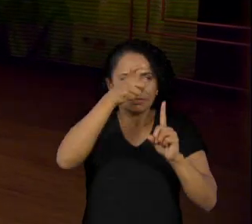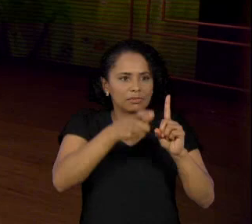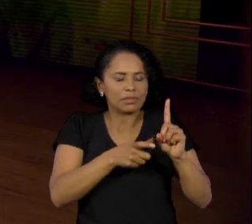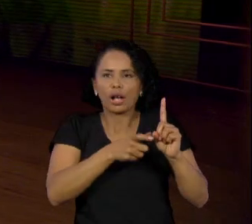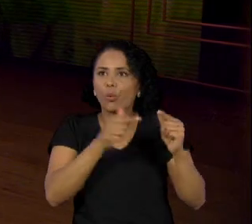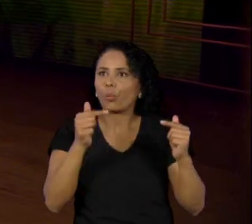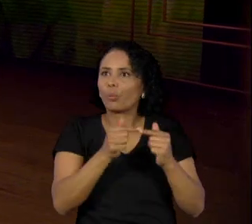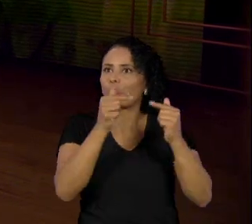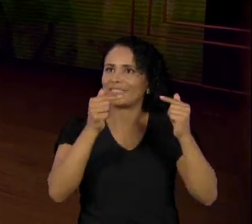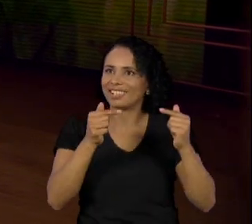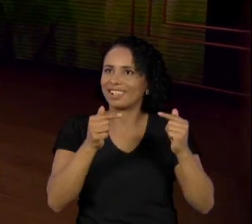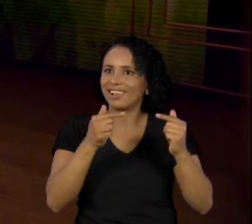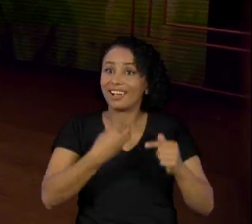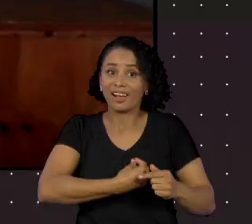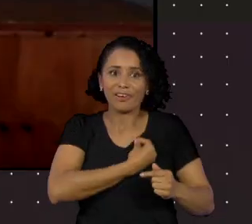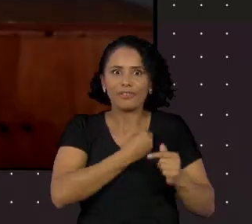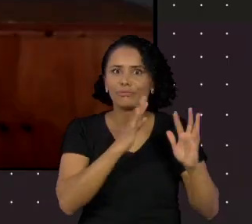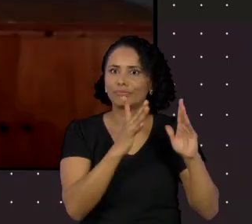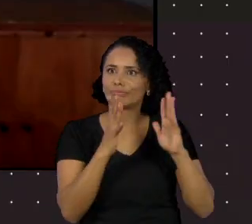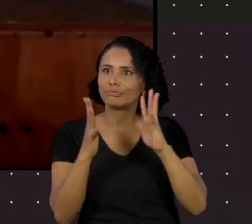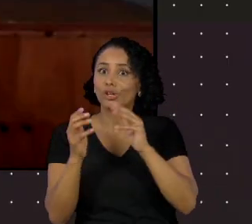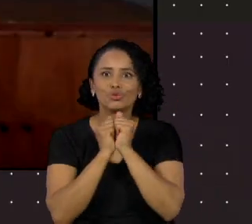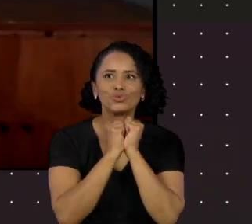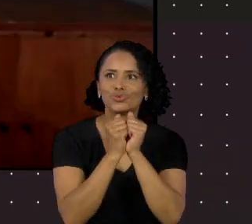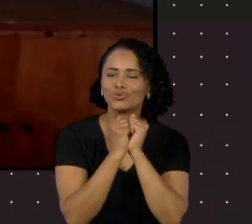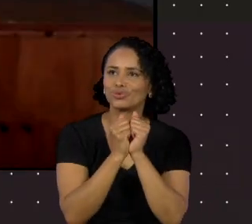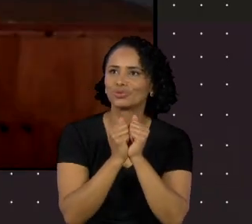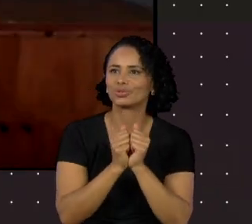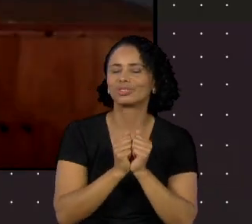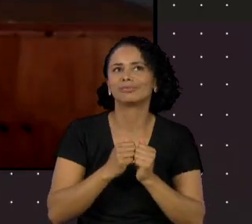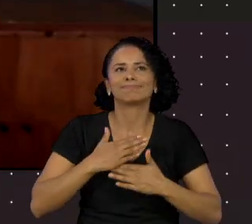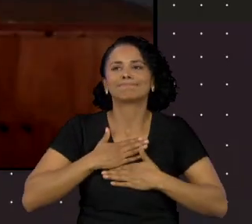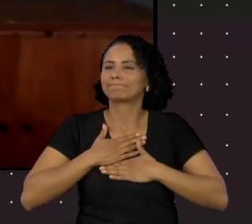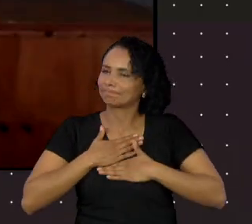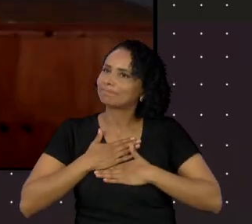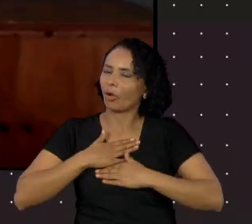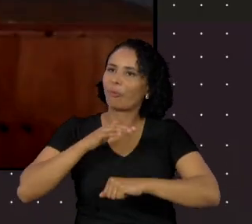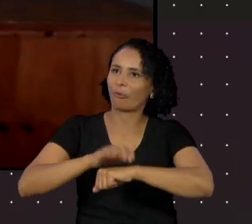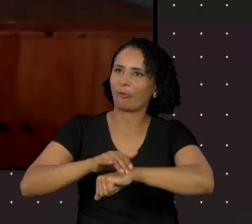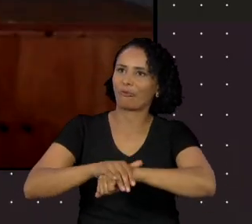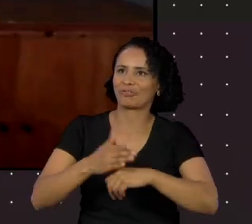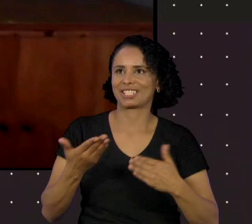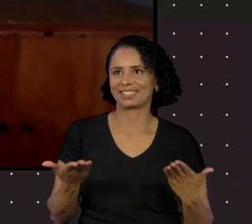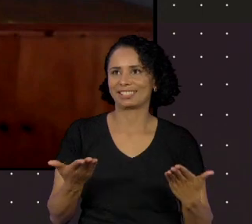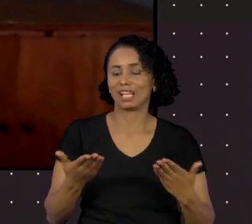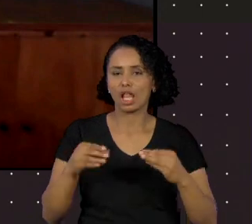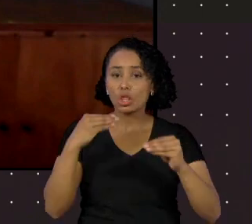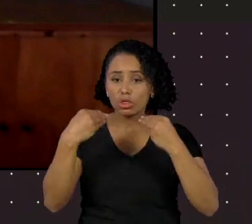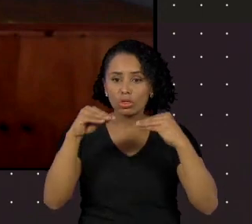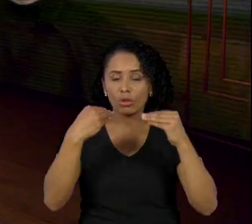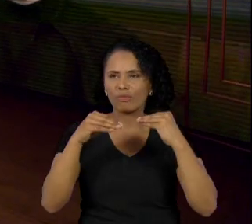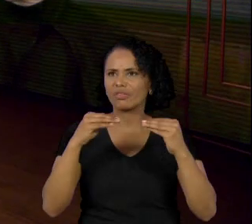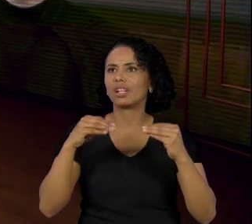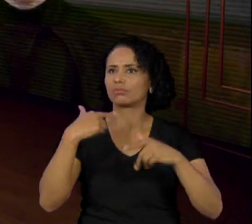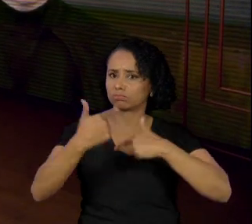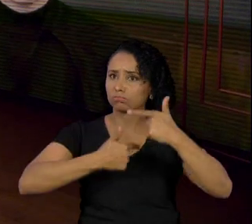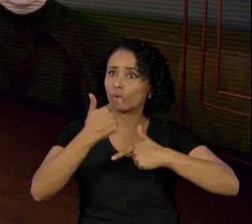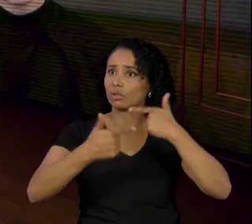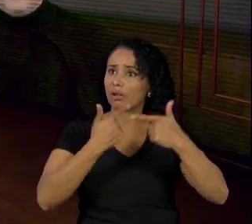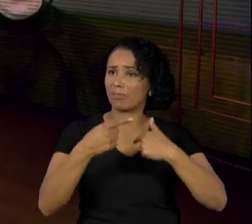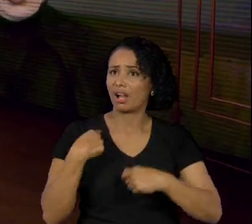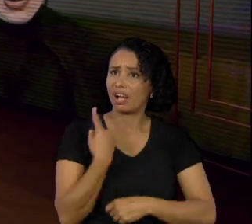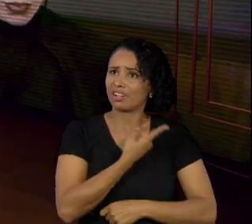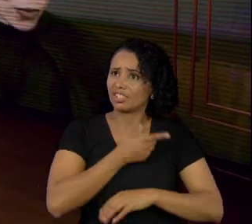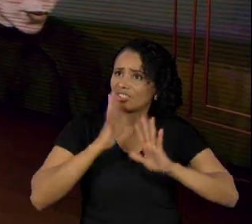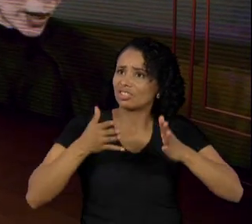que acontece junto. Então são duas coisas que eu gosto de fazer. A novela, ela é um trabalho que geralmente a gente fica um pouco